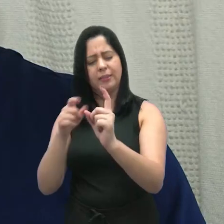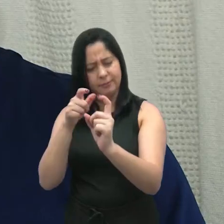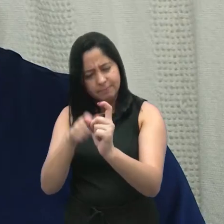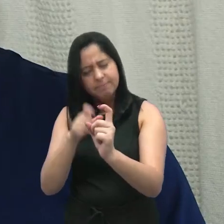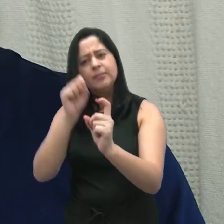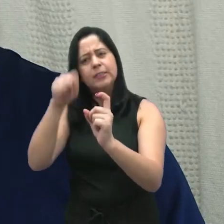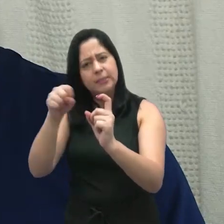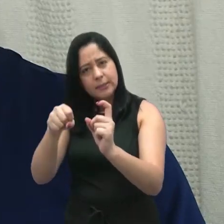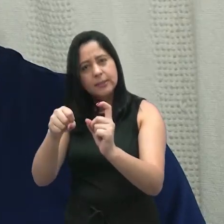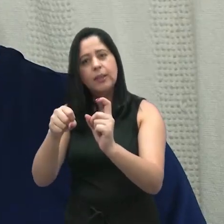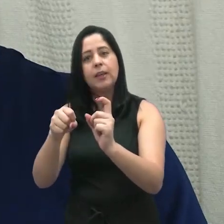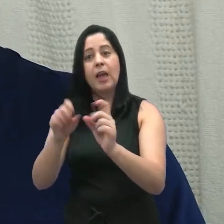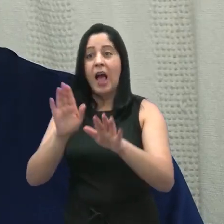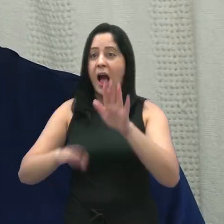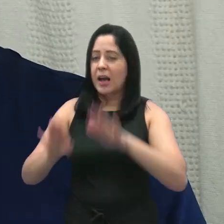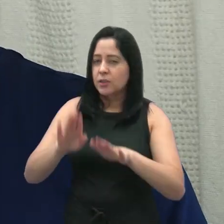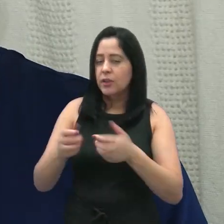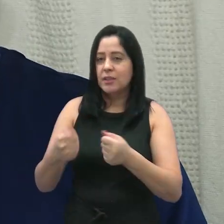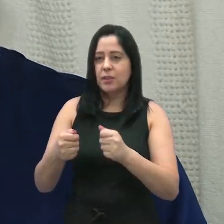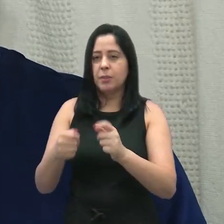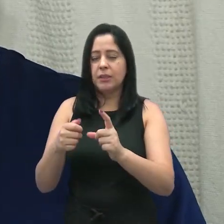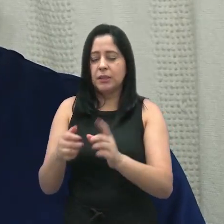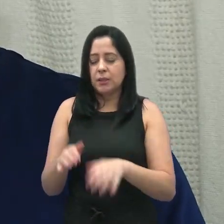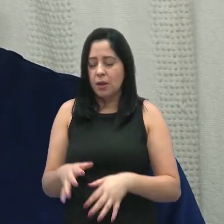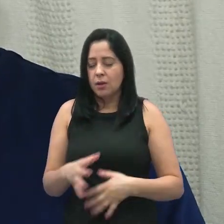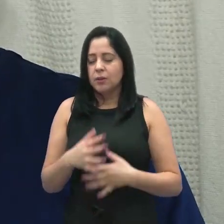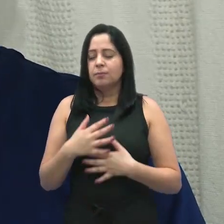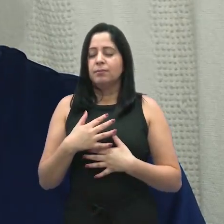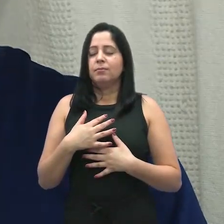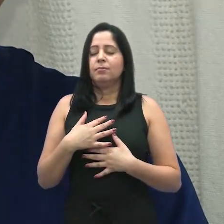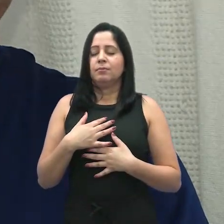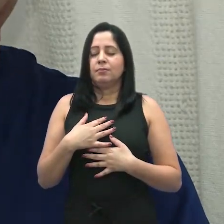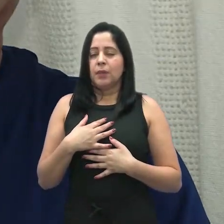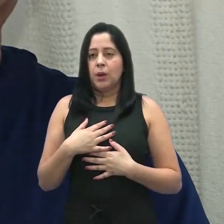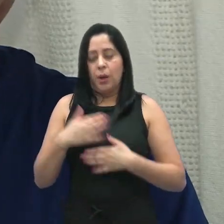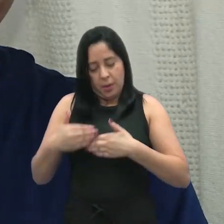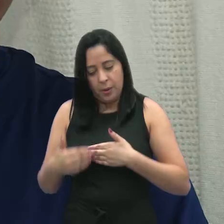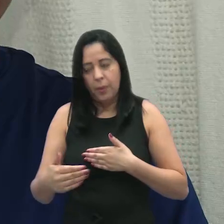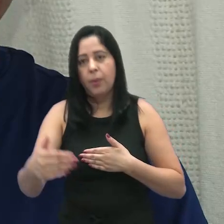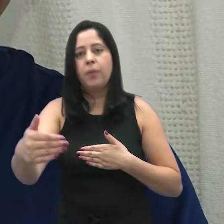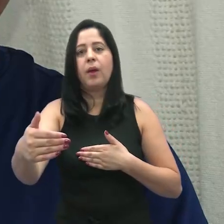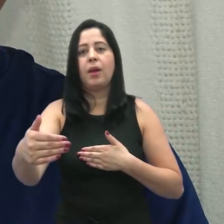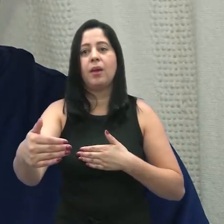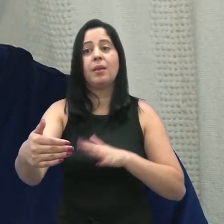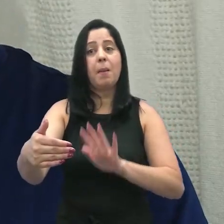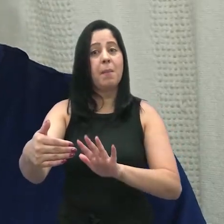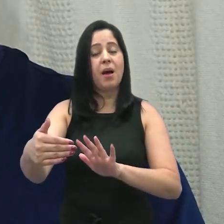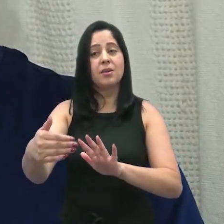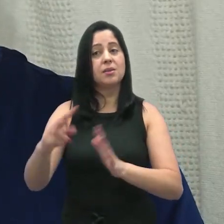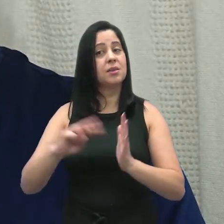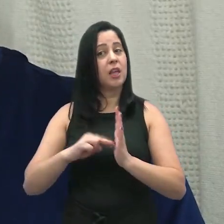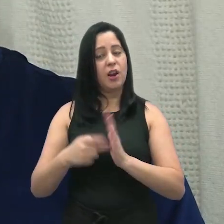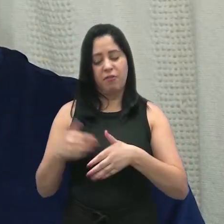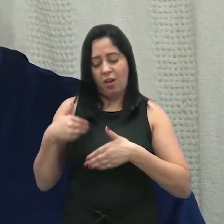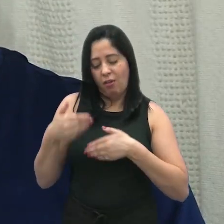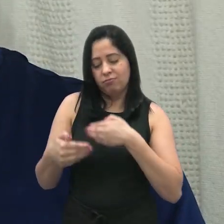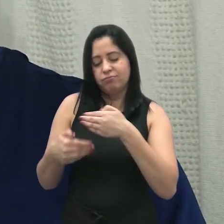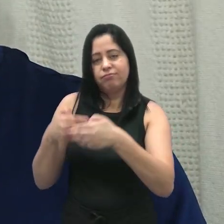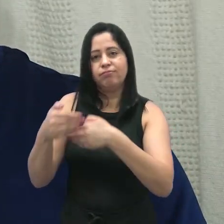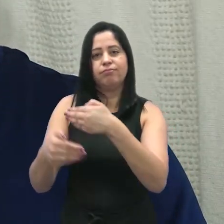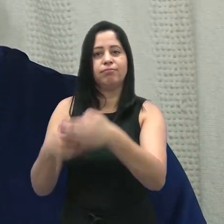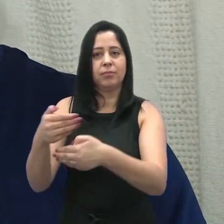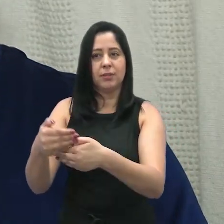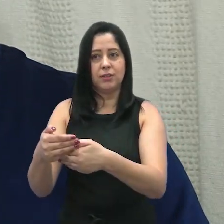ter tropeços? Vai. Tem hora que você vai ter que dar um passo para trás para depois avançar novamente. Mas isso faz parte do